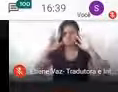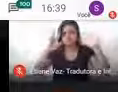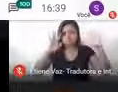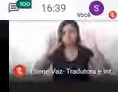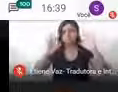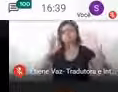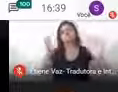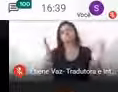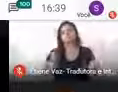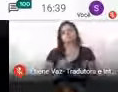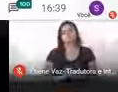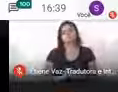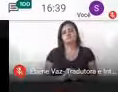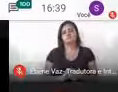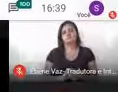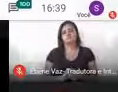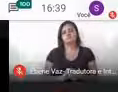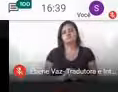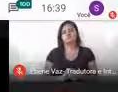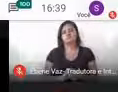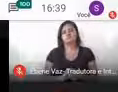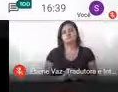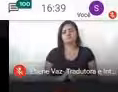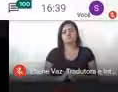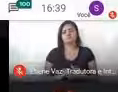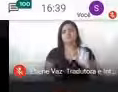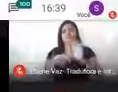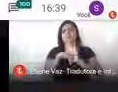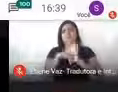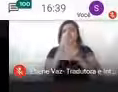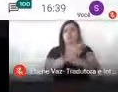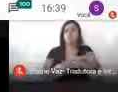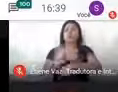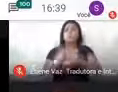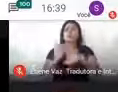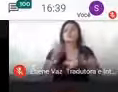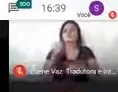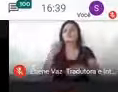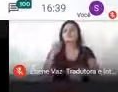respeito aos seus comportamentos linguísticos.